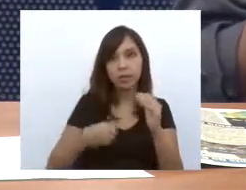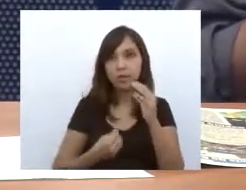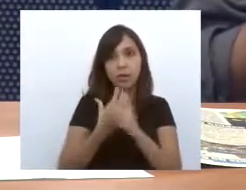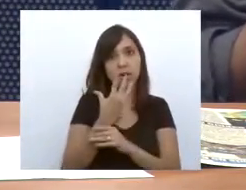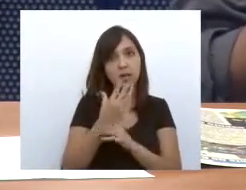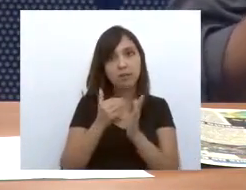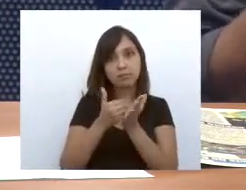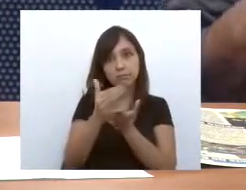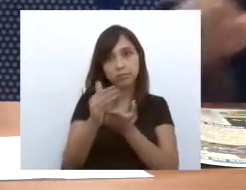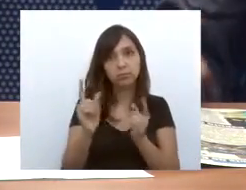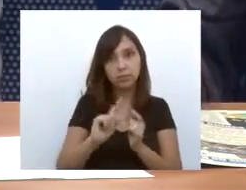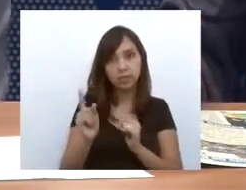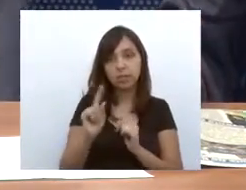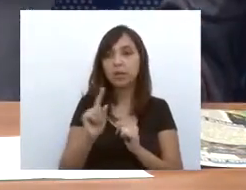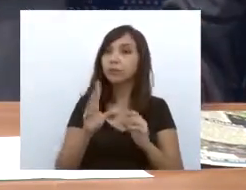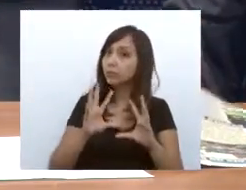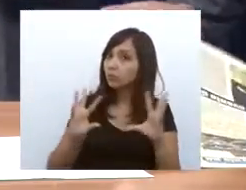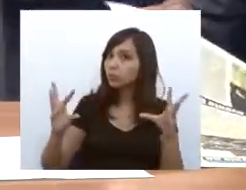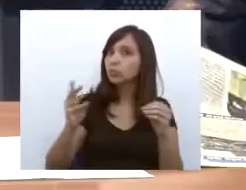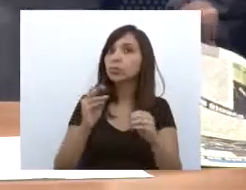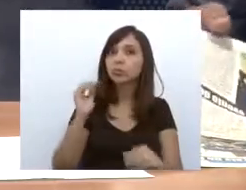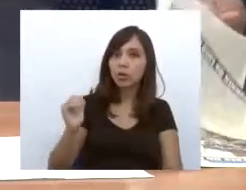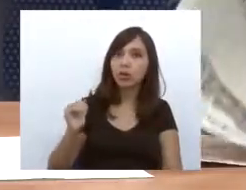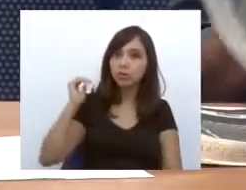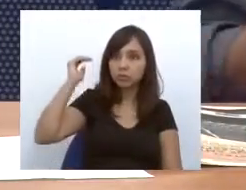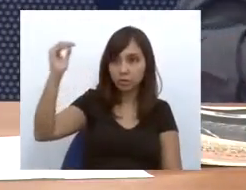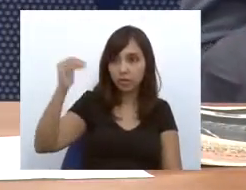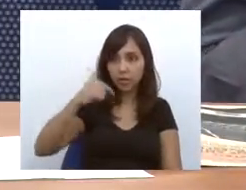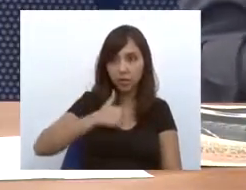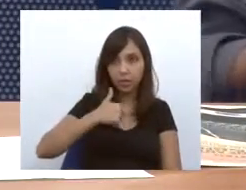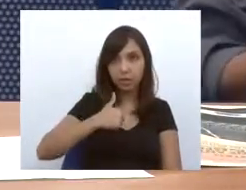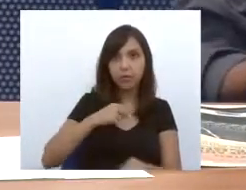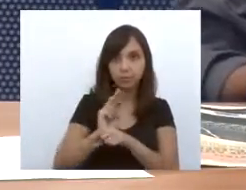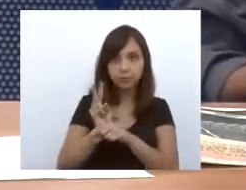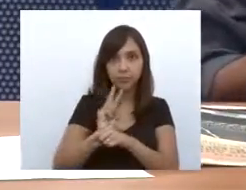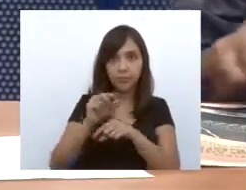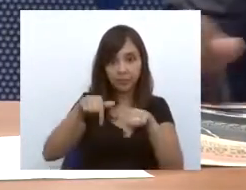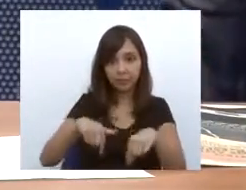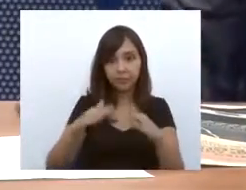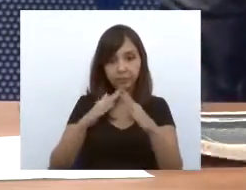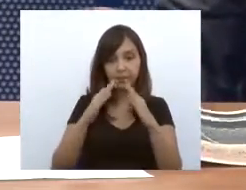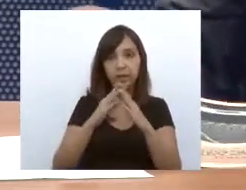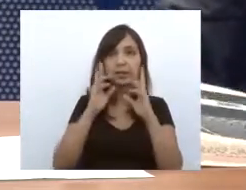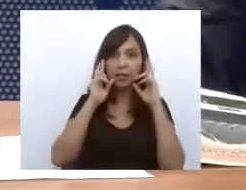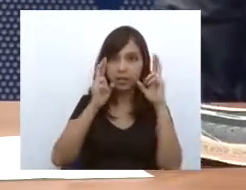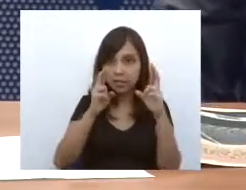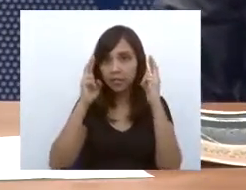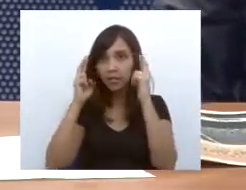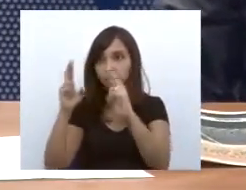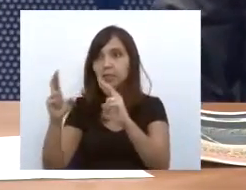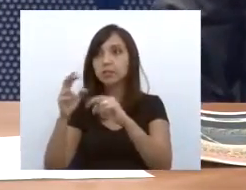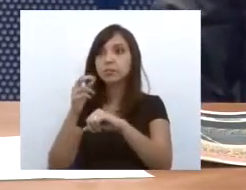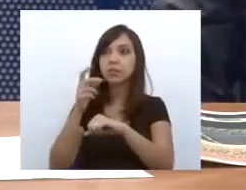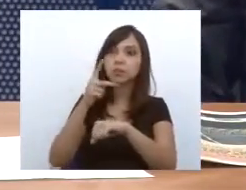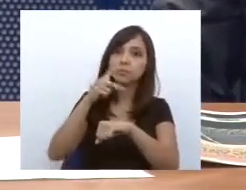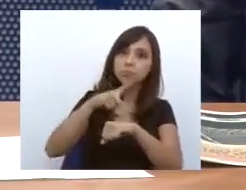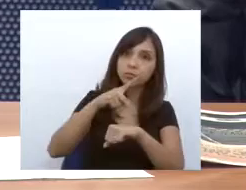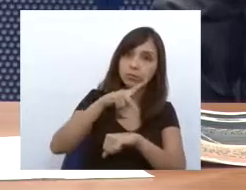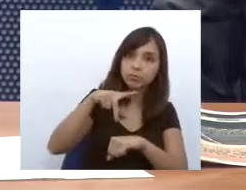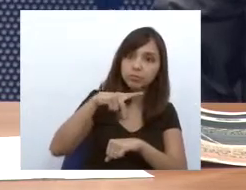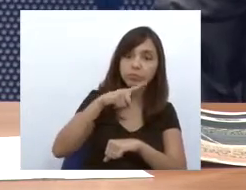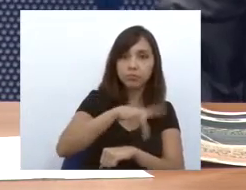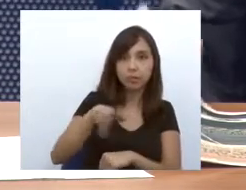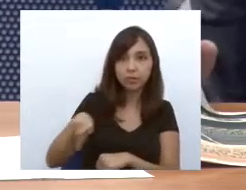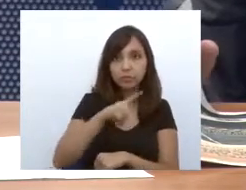para ninguém. Todos aqui somente autoridade. Eu, como guardião desta casa, respeito as pessoas, sou professor, respeito os vereadores,